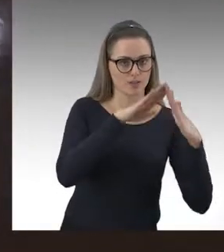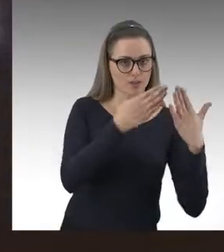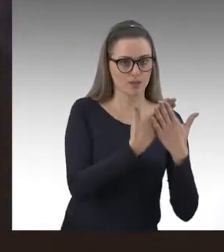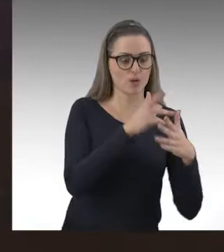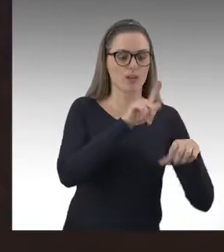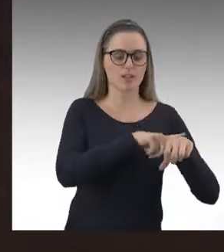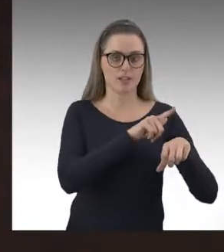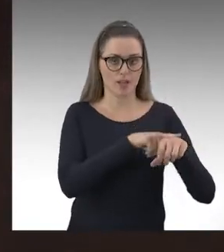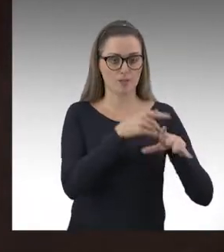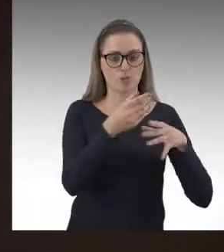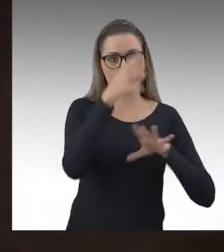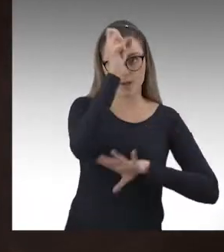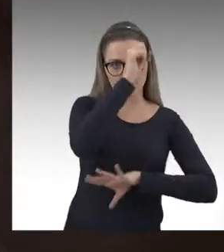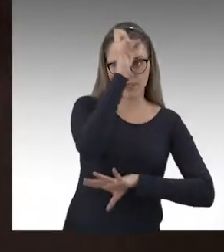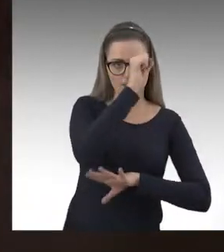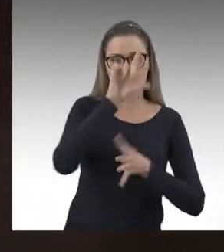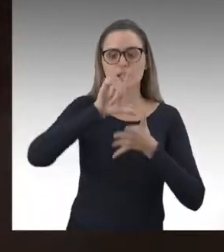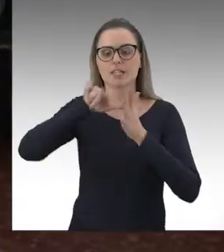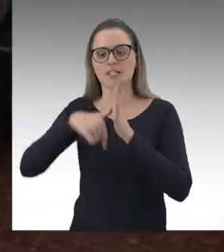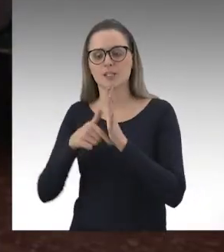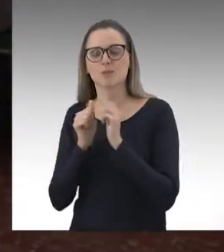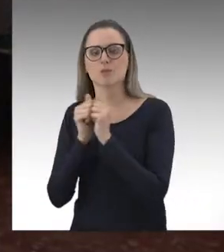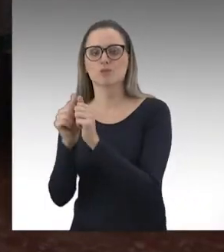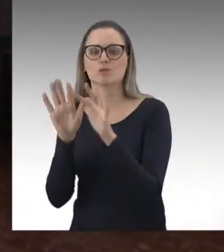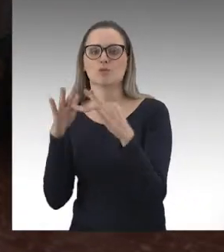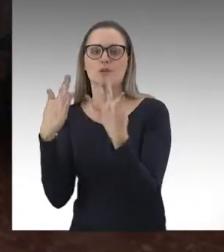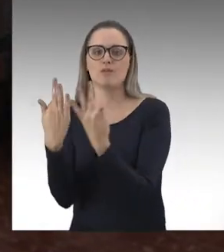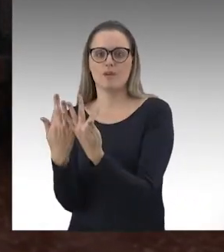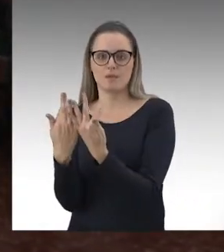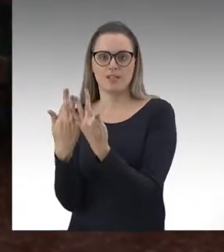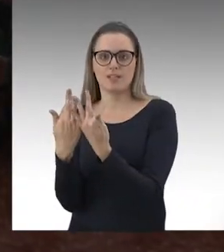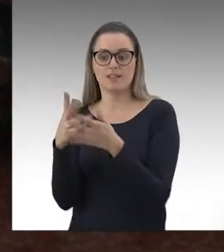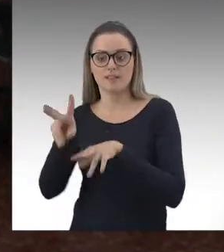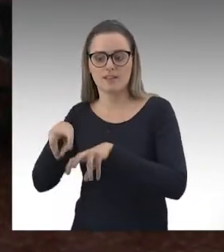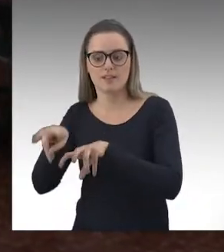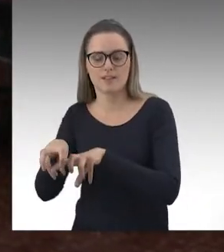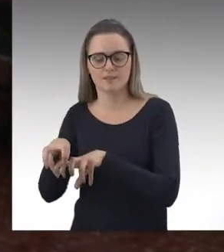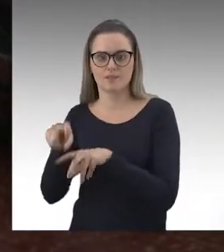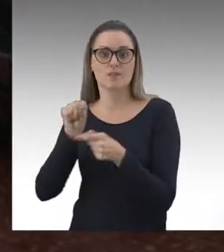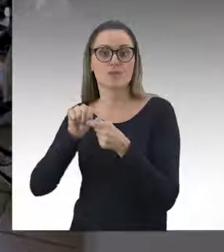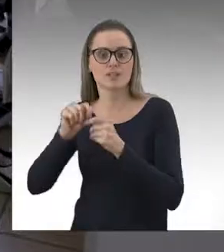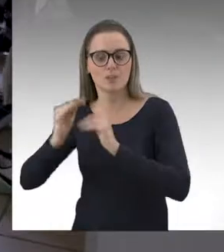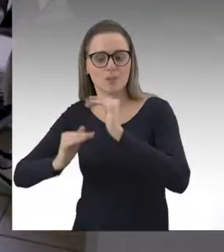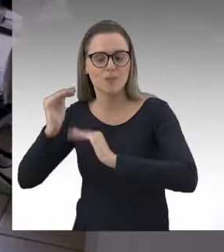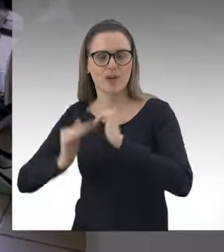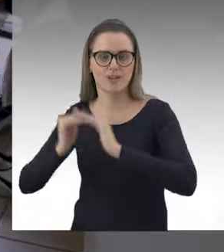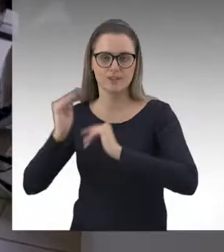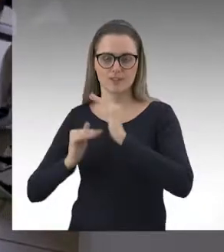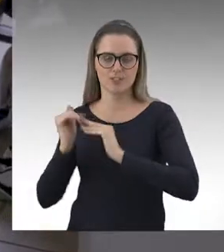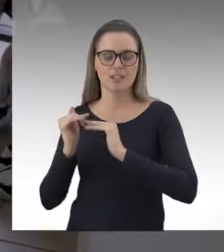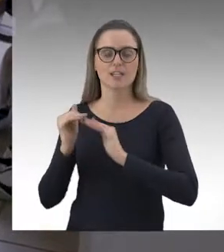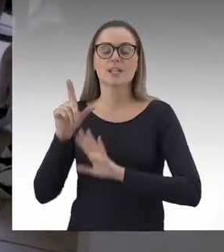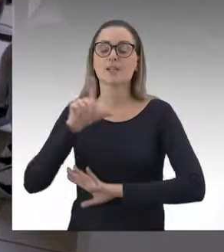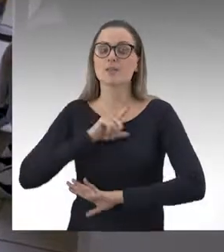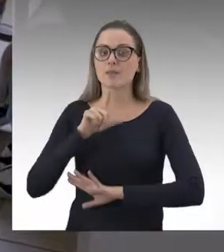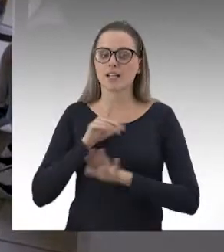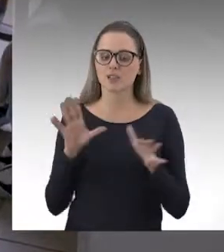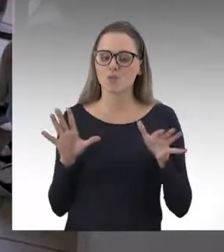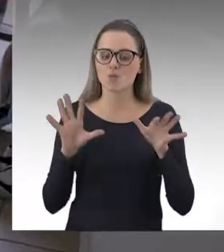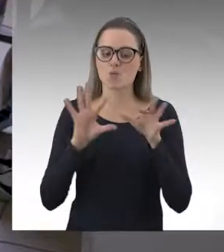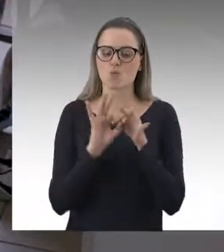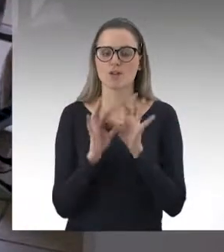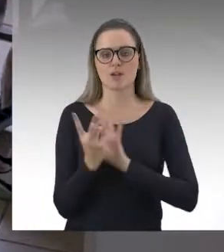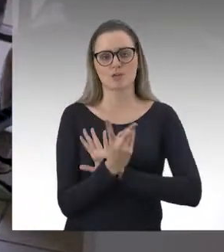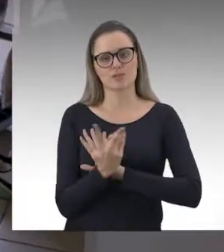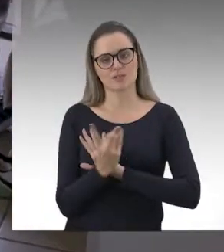em formação, e tempos junto à sua família, propriedade e comunidade. Né, e ela busca justamente unificar esses